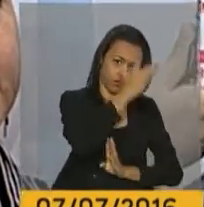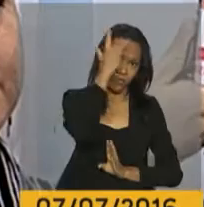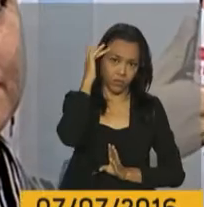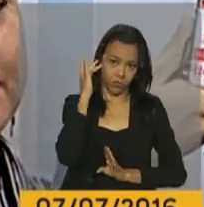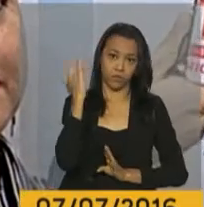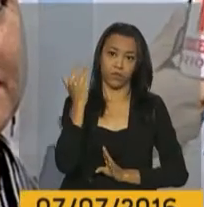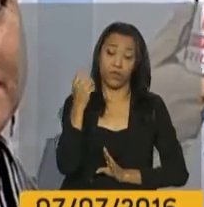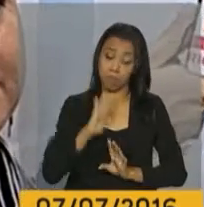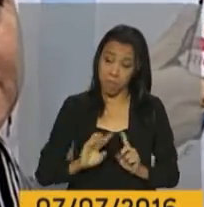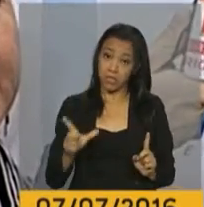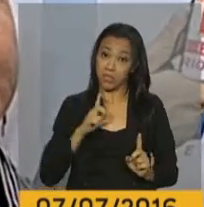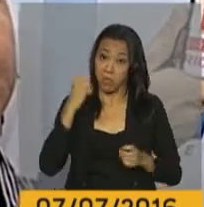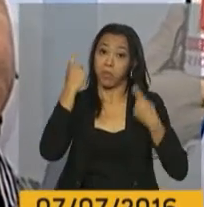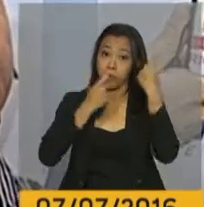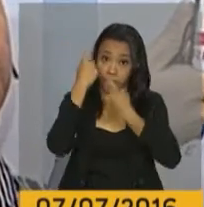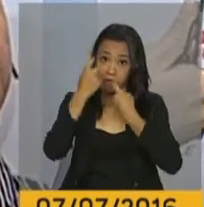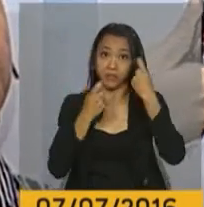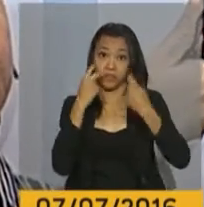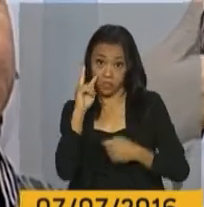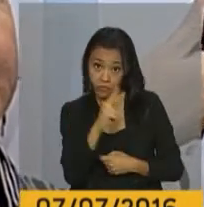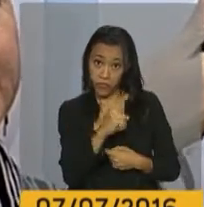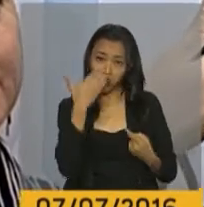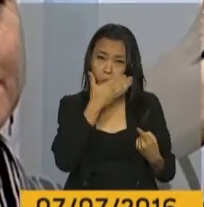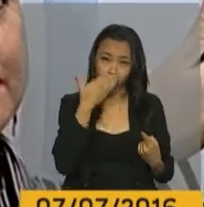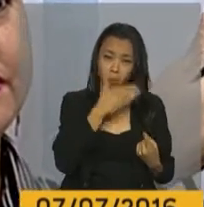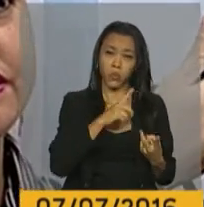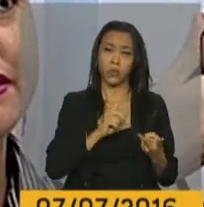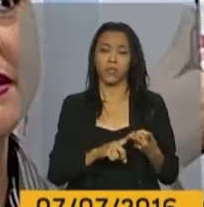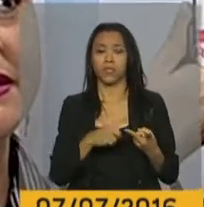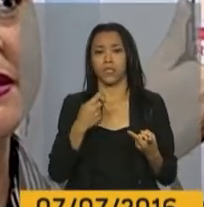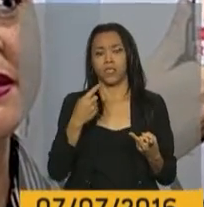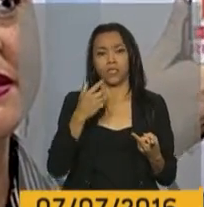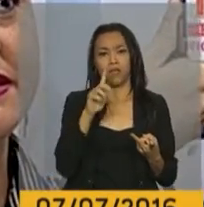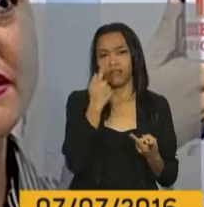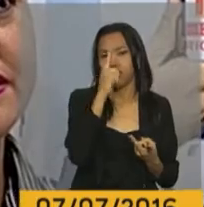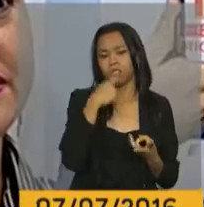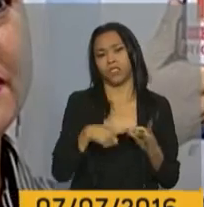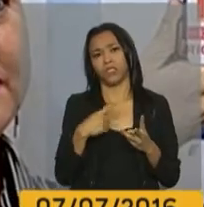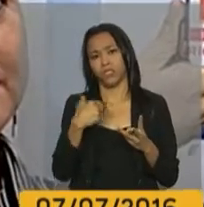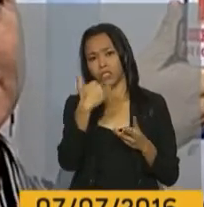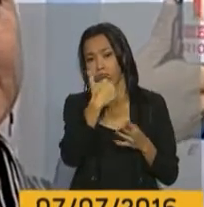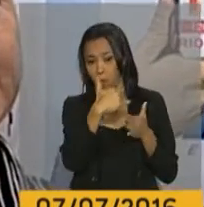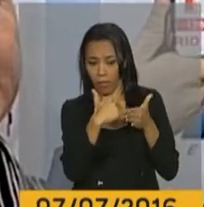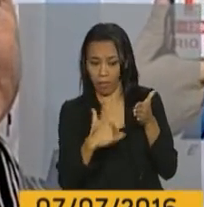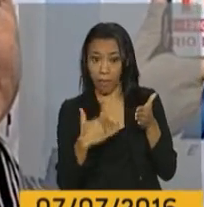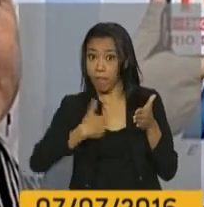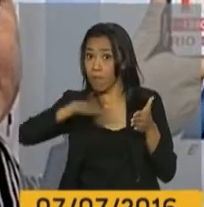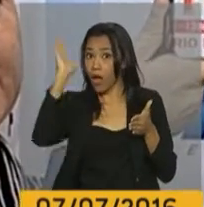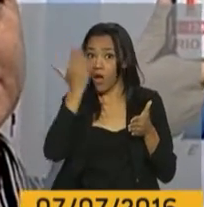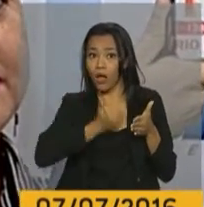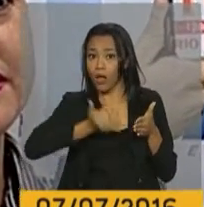preocupação é grande vocês perceberam doces sobremesas e refrigerante estão ali entre os produtos mais consumidos